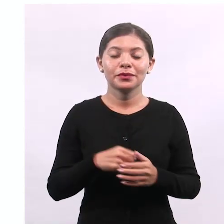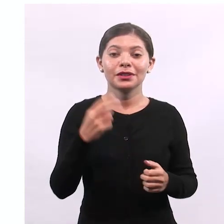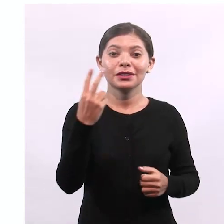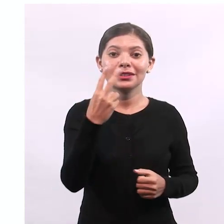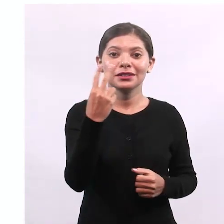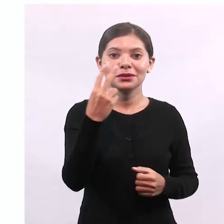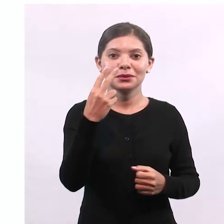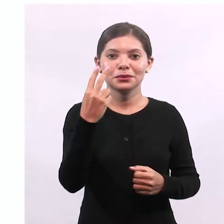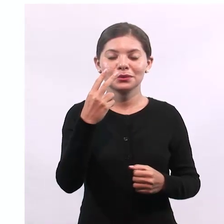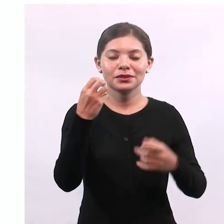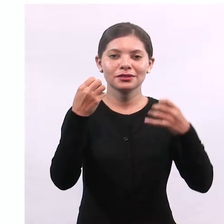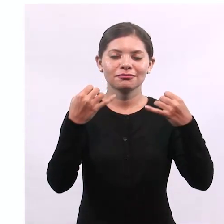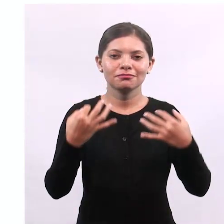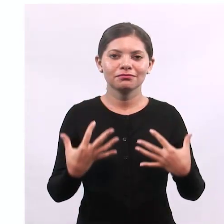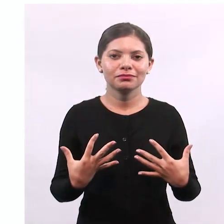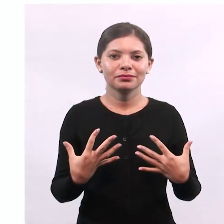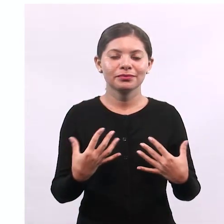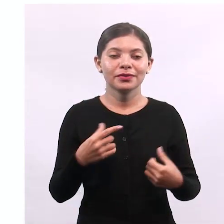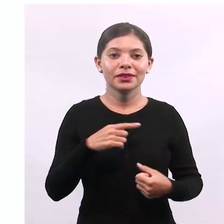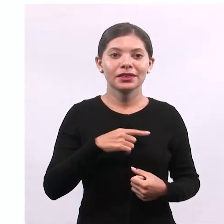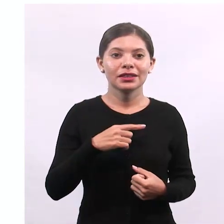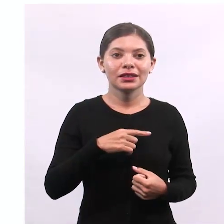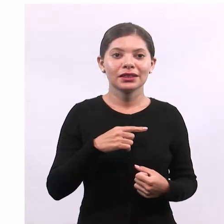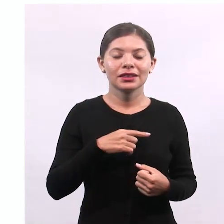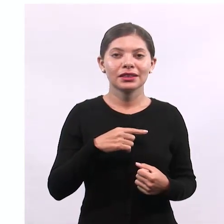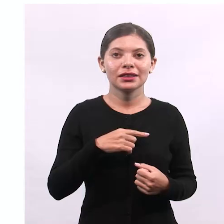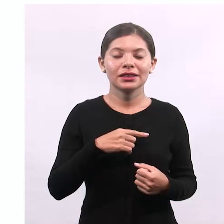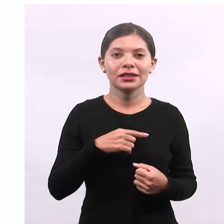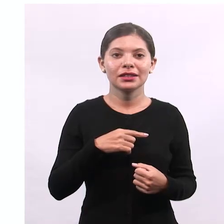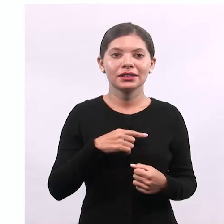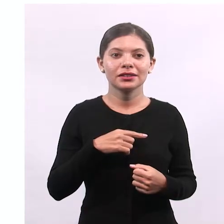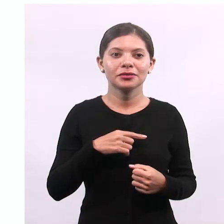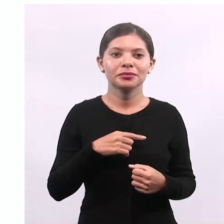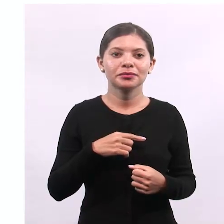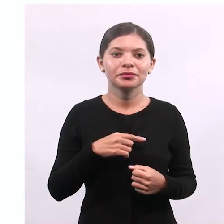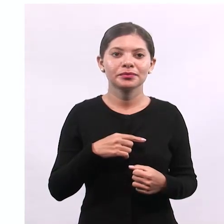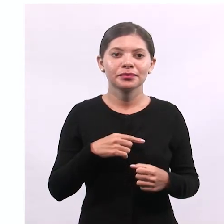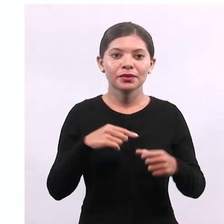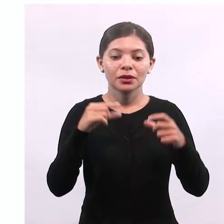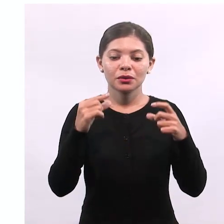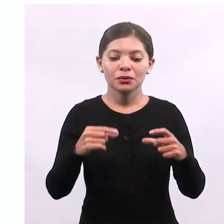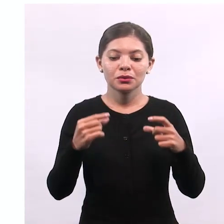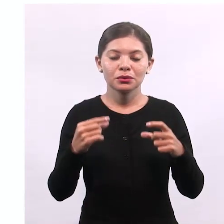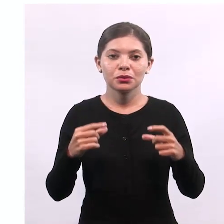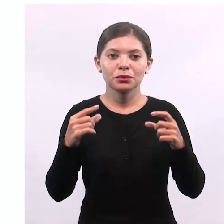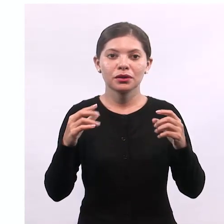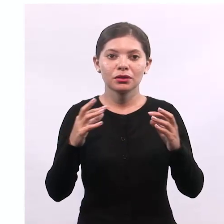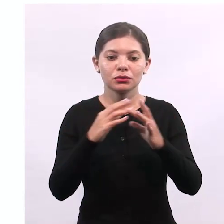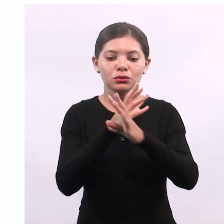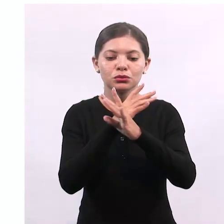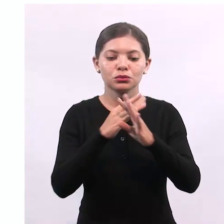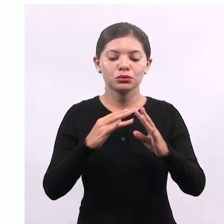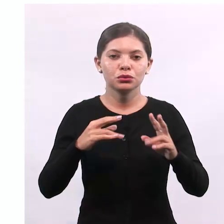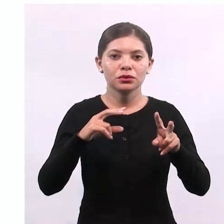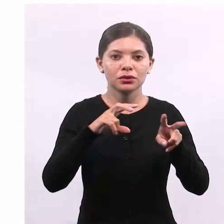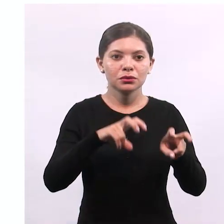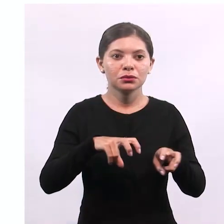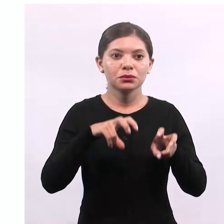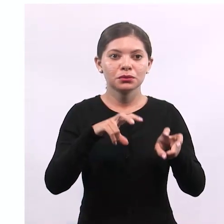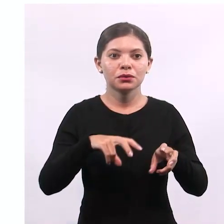Então eu tenho além da zona Urbano Rural Eu Tô analisando as